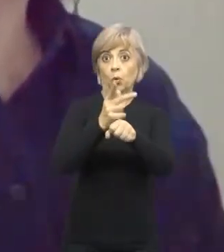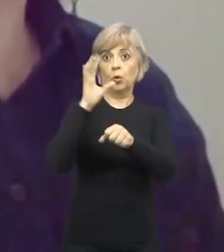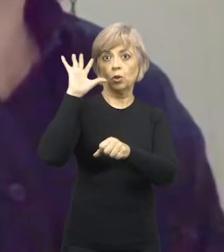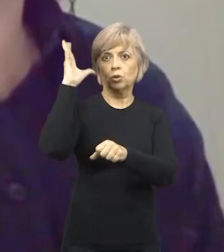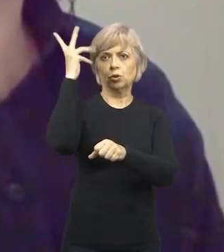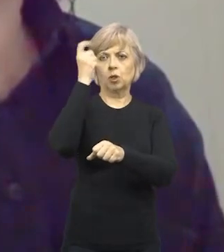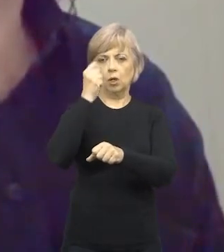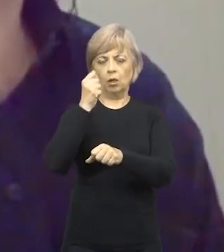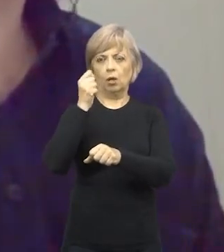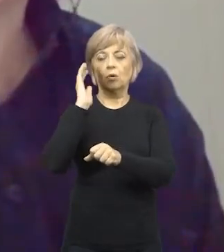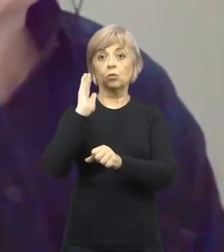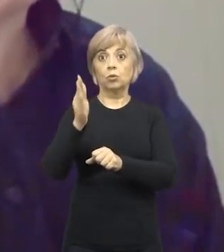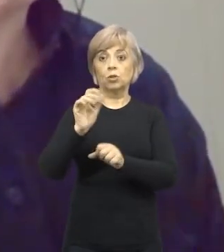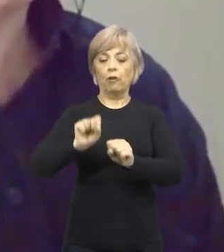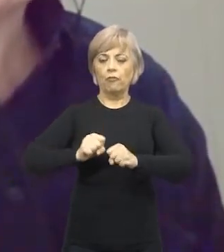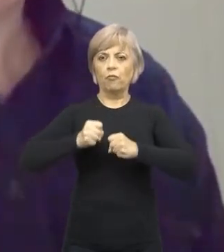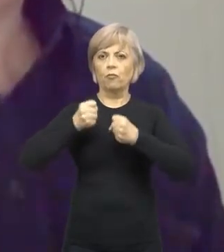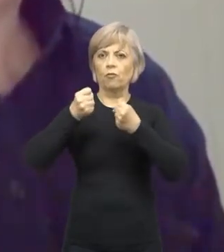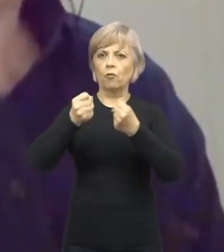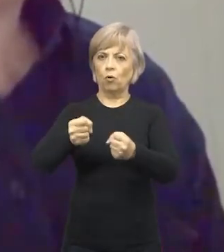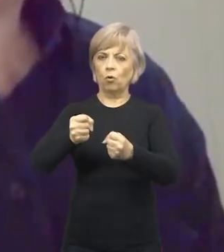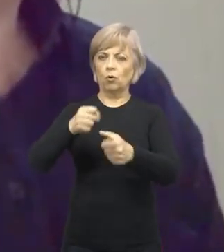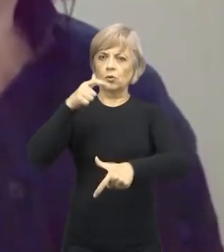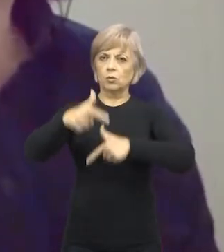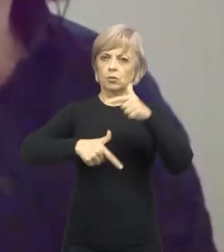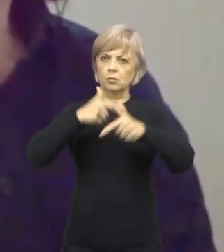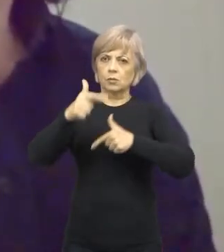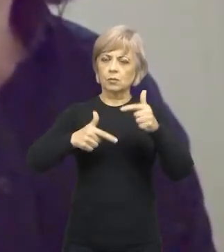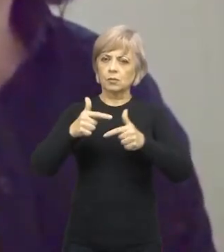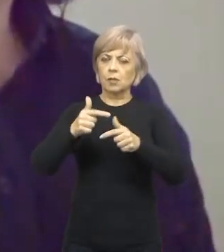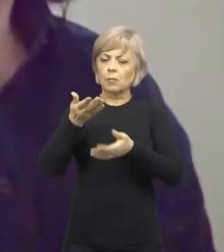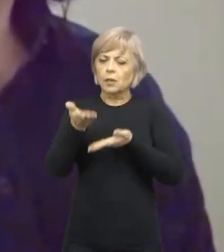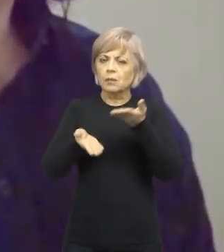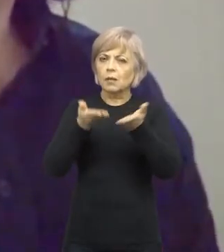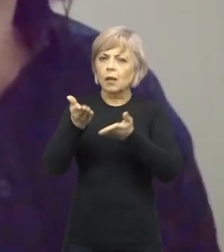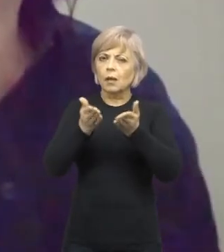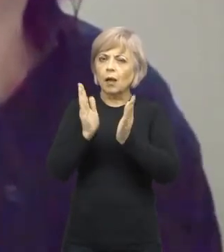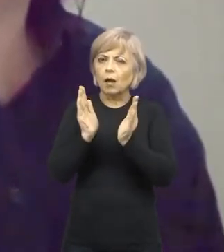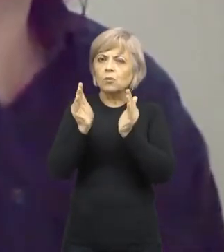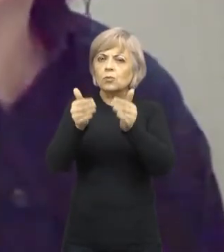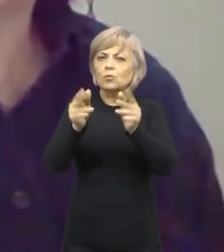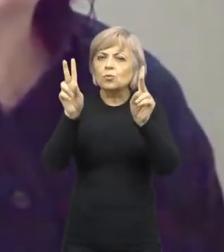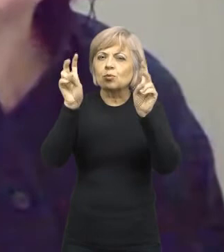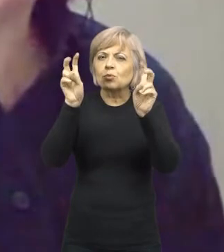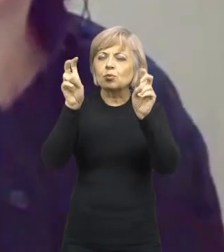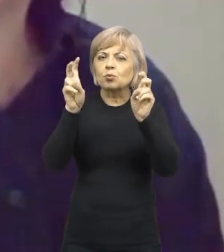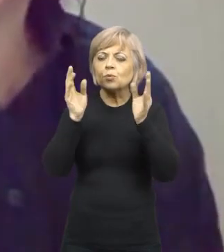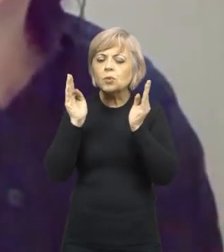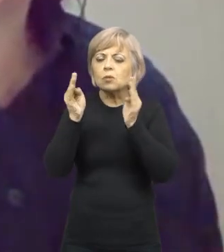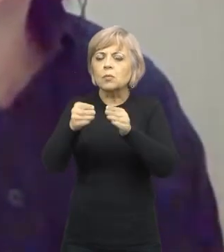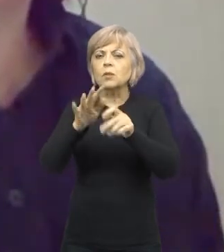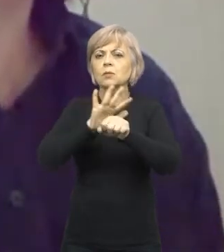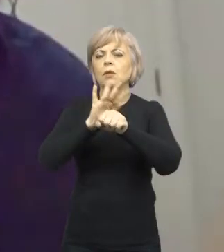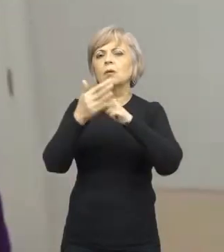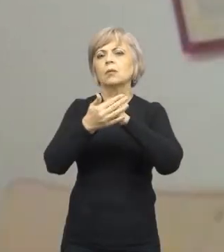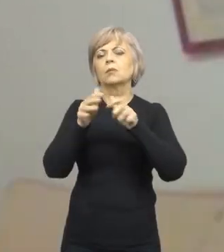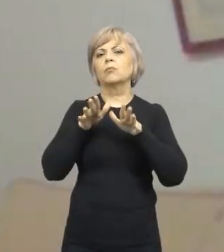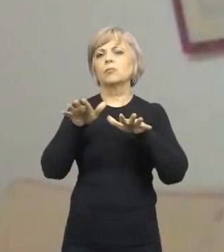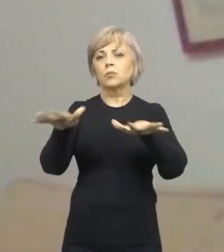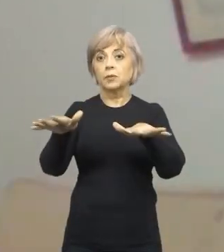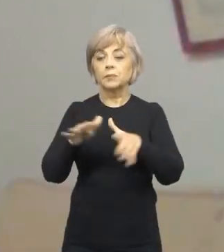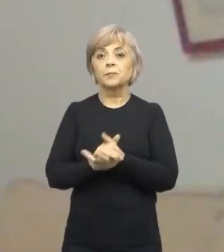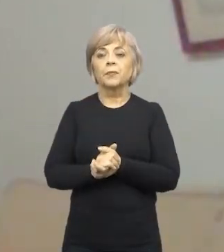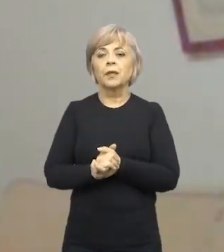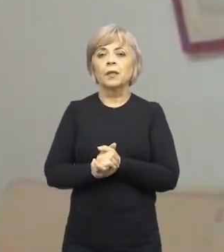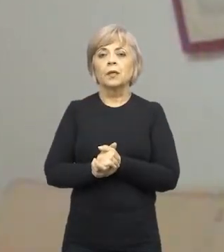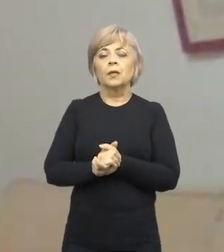logo estabeleceu uma força-tarefa para tratar de assuntos específicos da pandemia, da